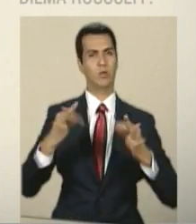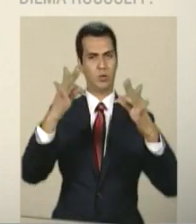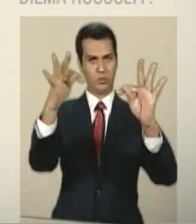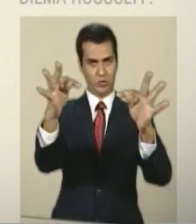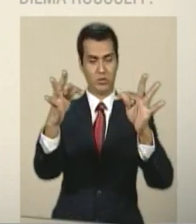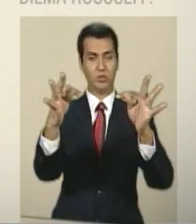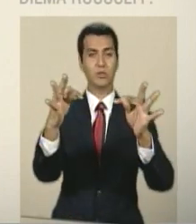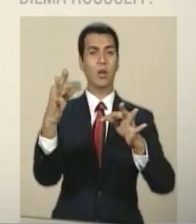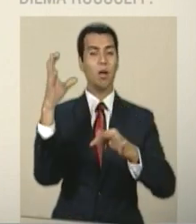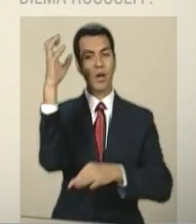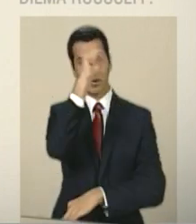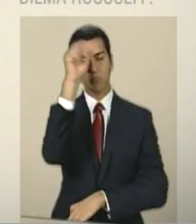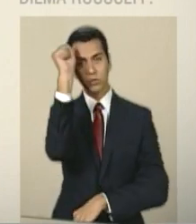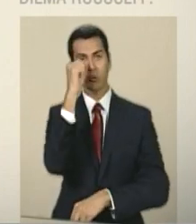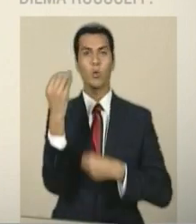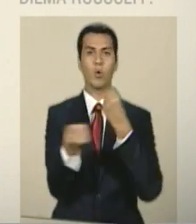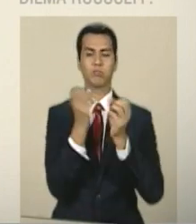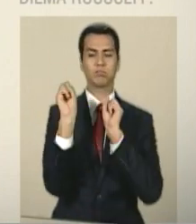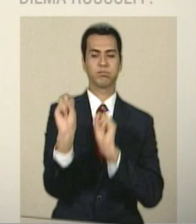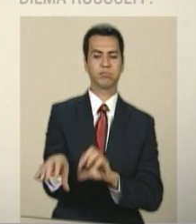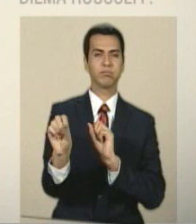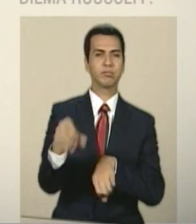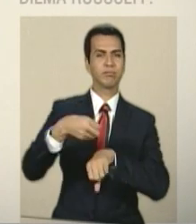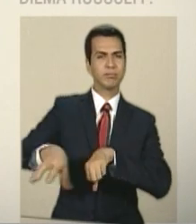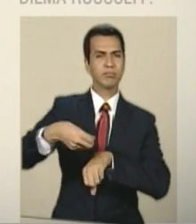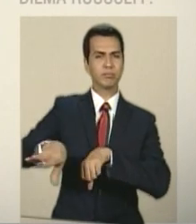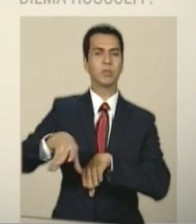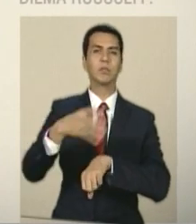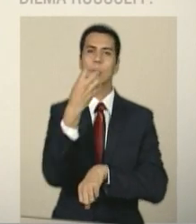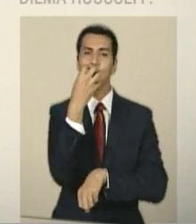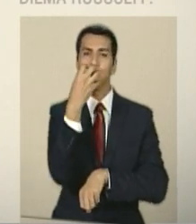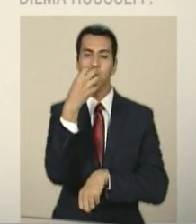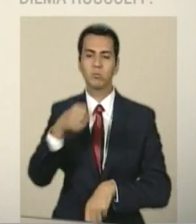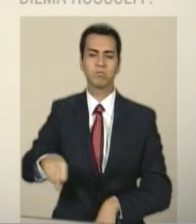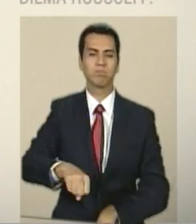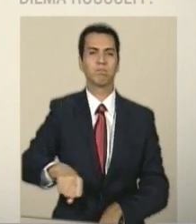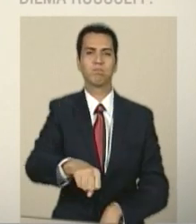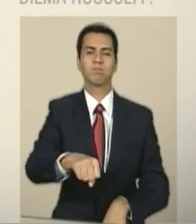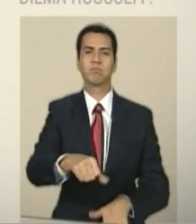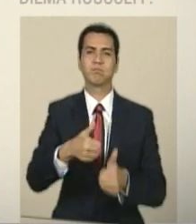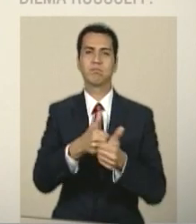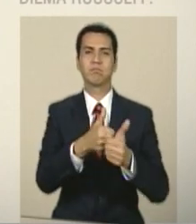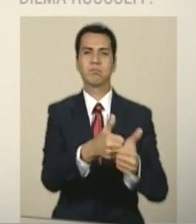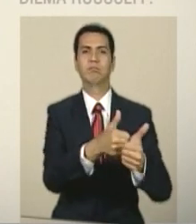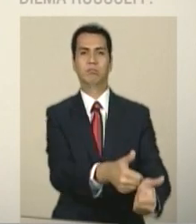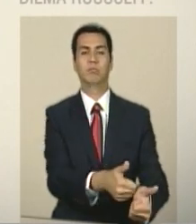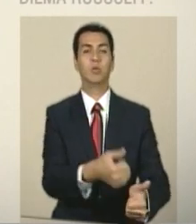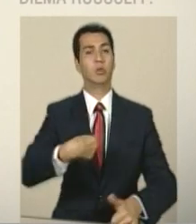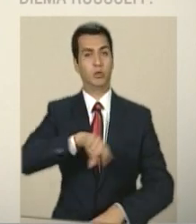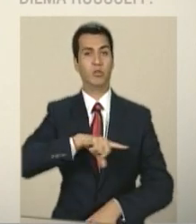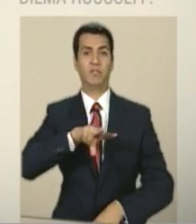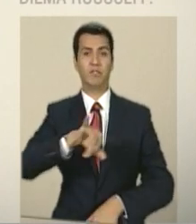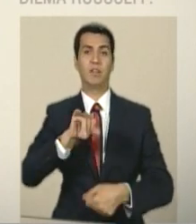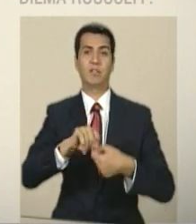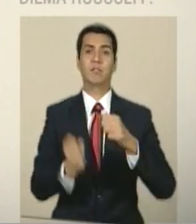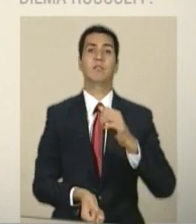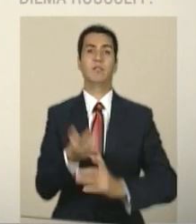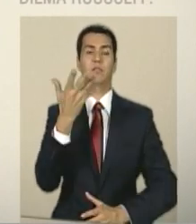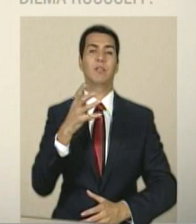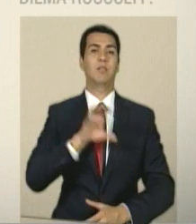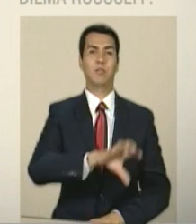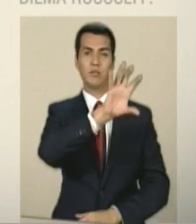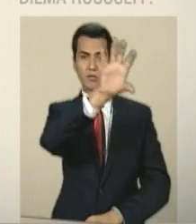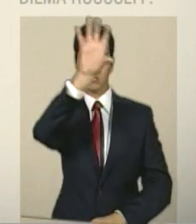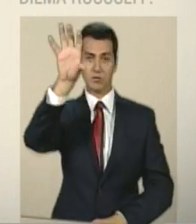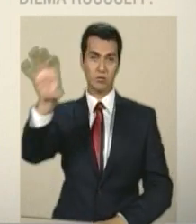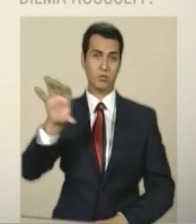de cães guia nós vamos criar um centro em cada região do país você sabe Luciano o nosso desafio de construir